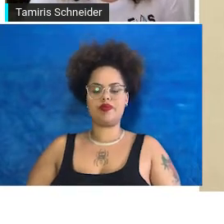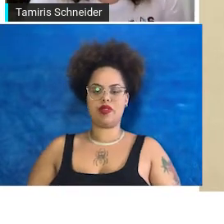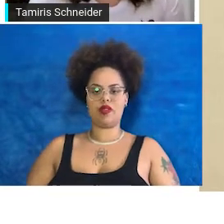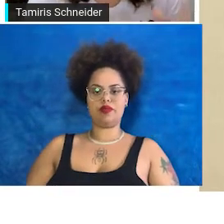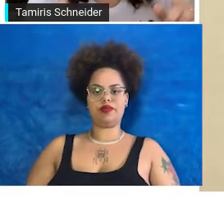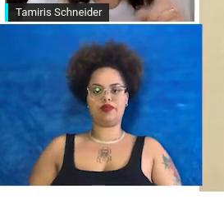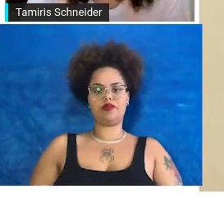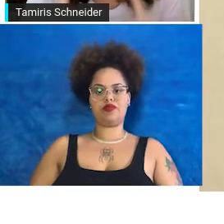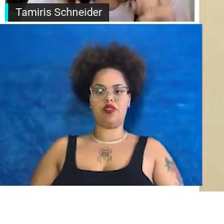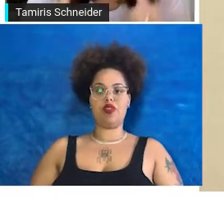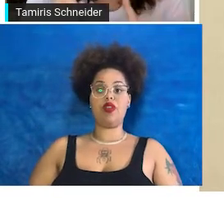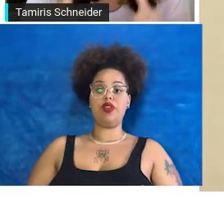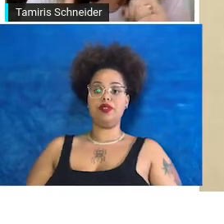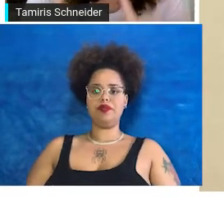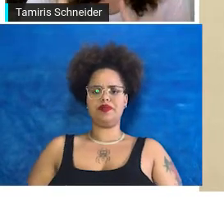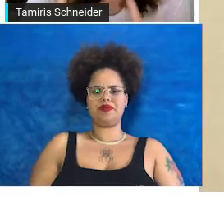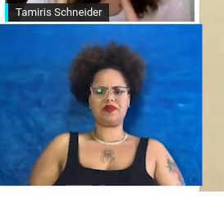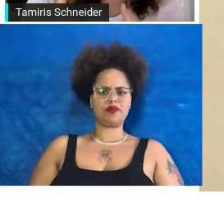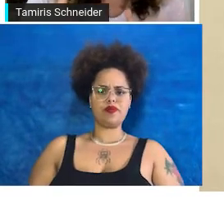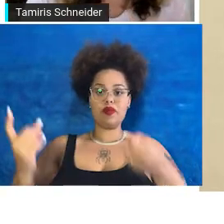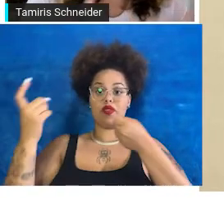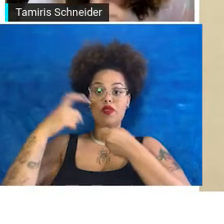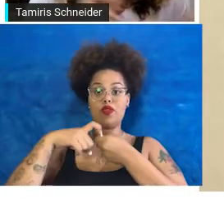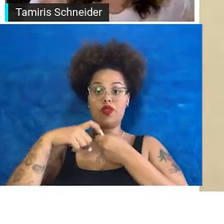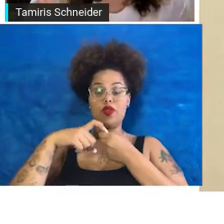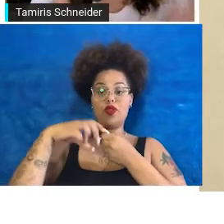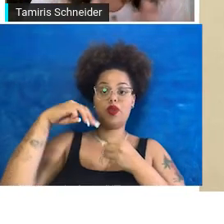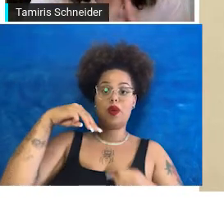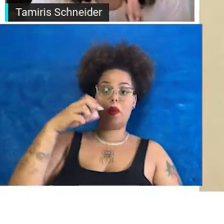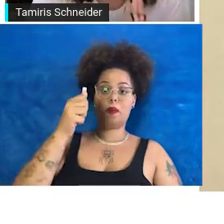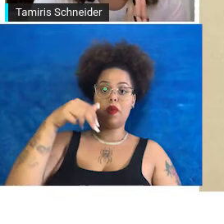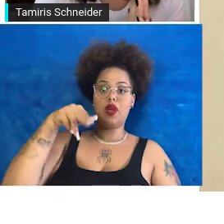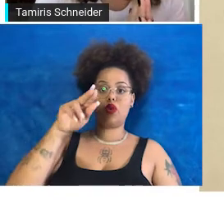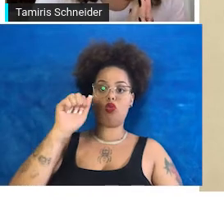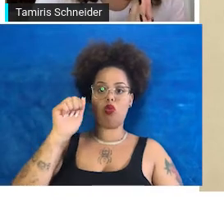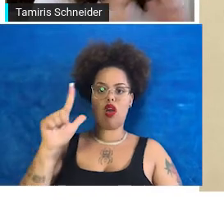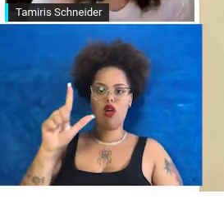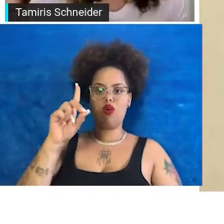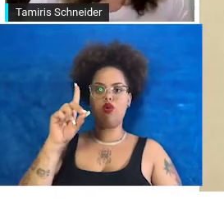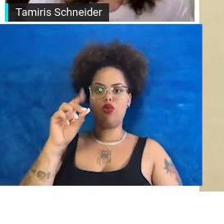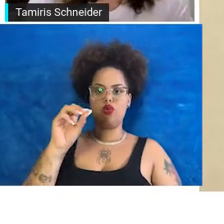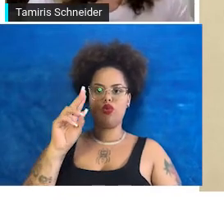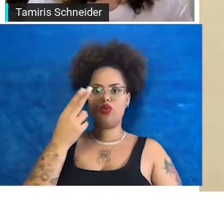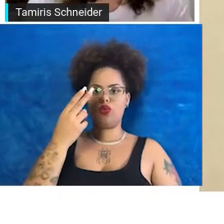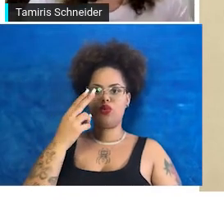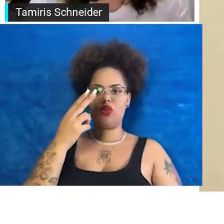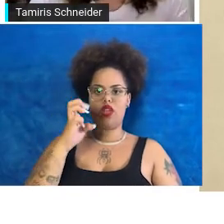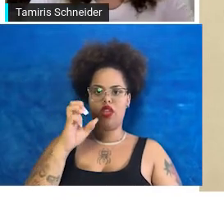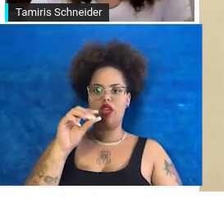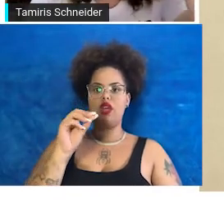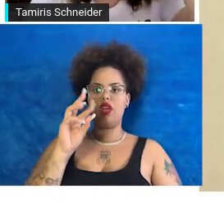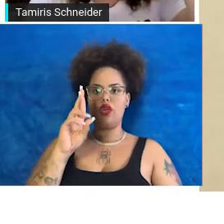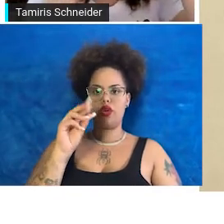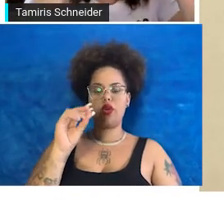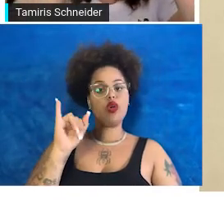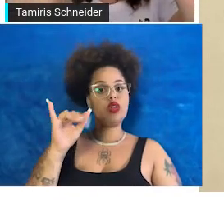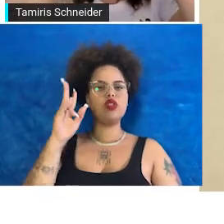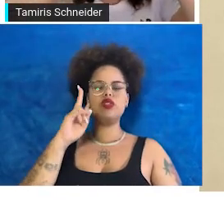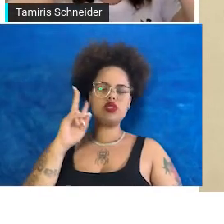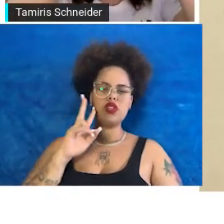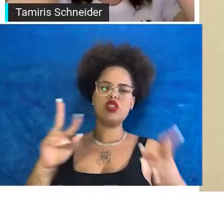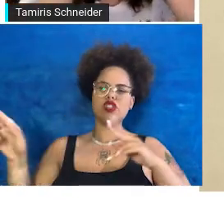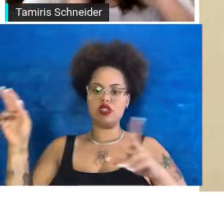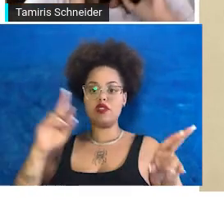E aí, volto pro Manual do Herói, porque eu estou mostrando aqui histórias bem diferentes umas das outras, mas que são